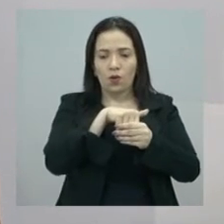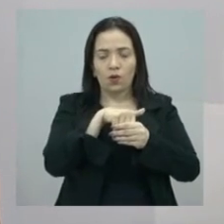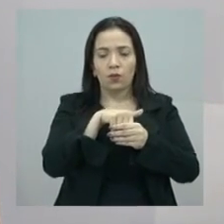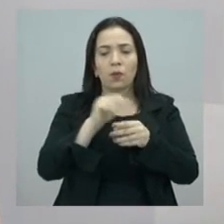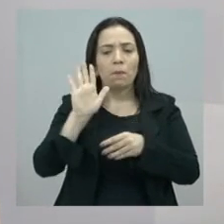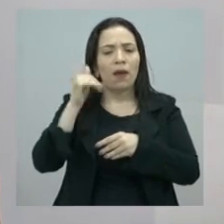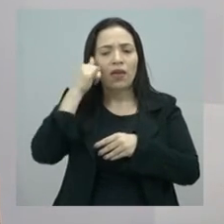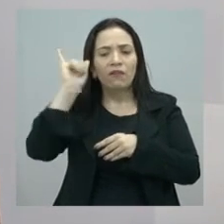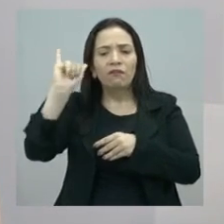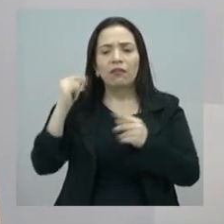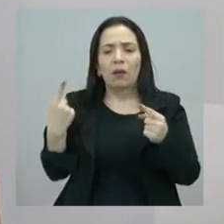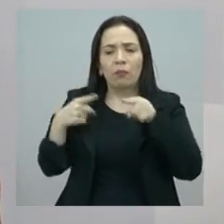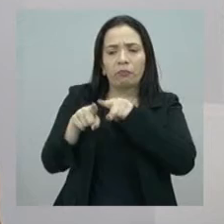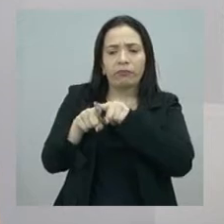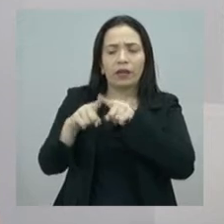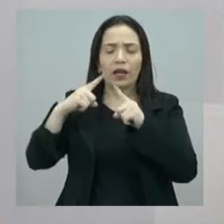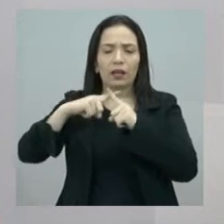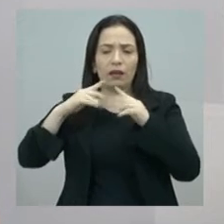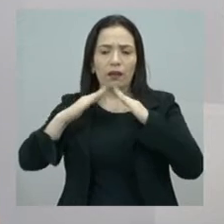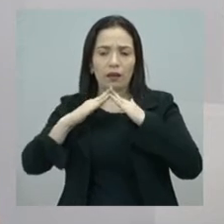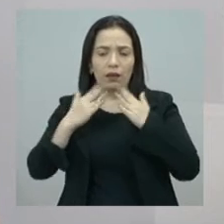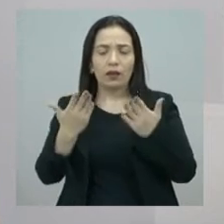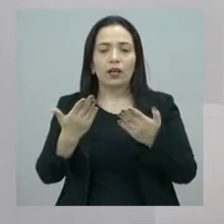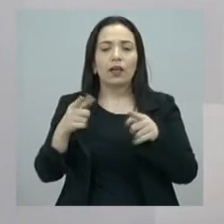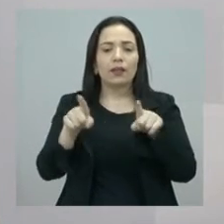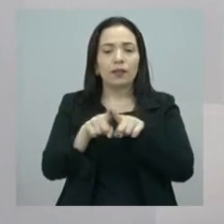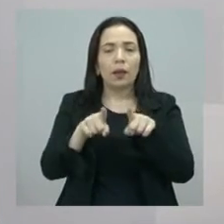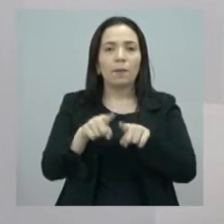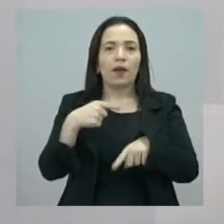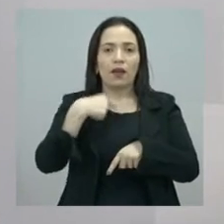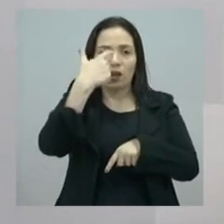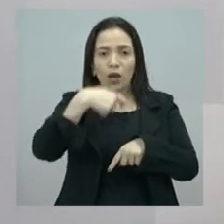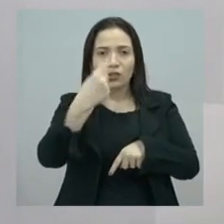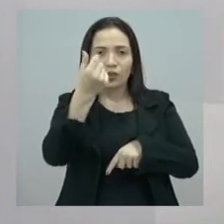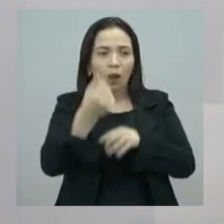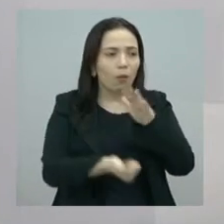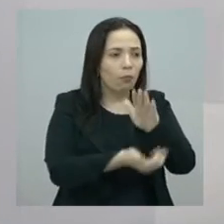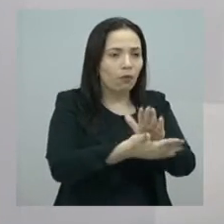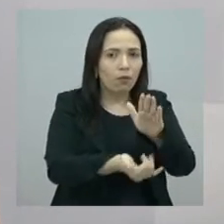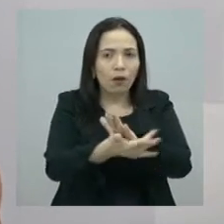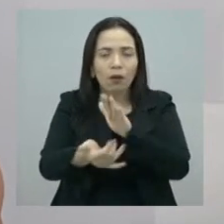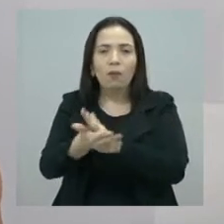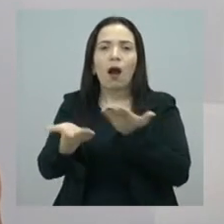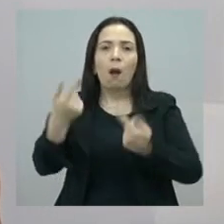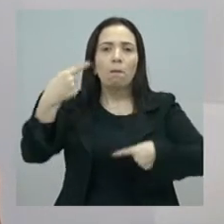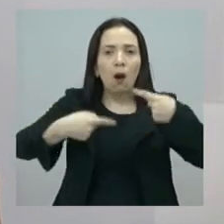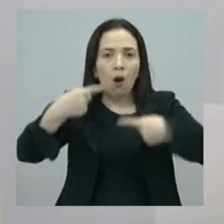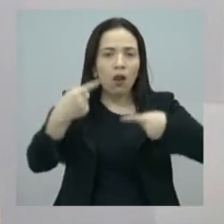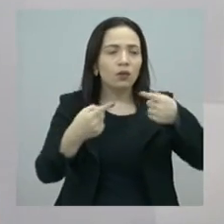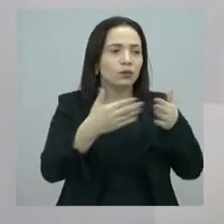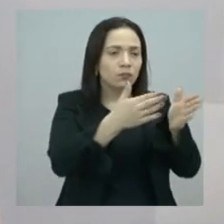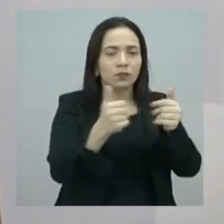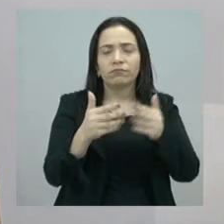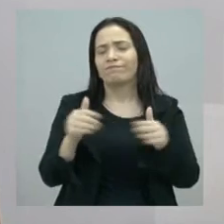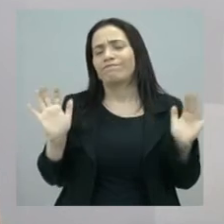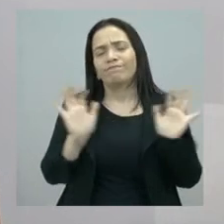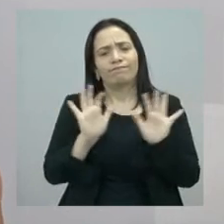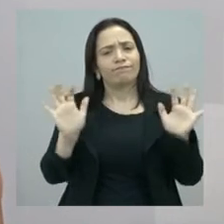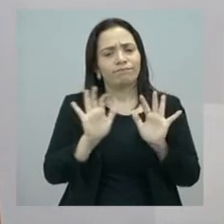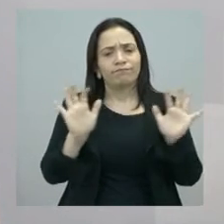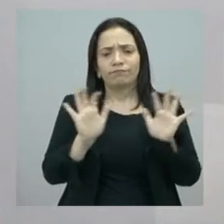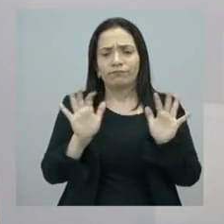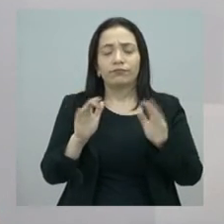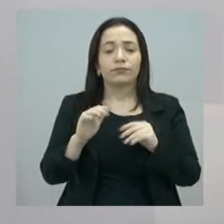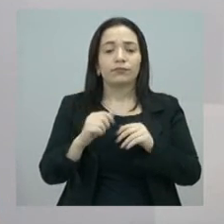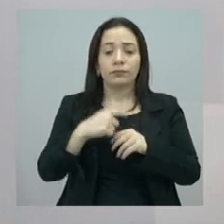sem se utilizar do abuso do poder econômico ou religioso ou até mesmo político. Então, um candidato que tem